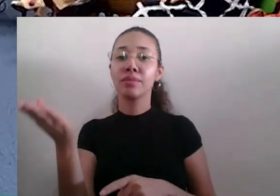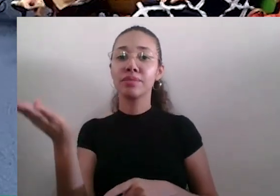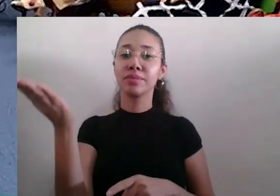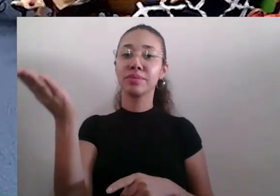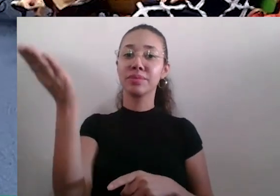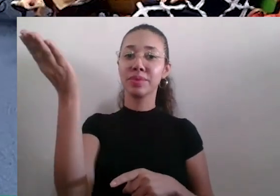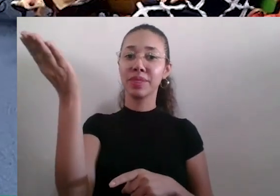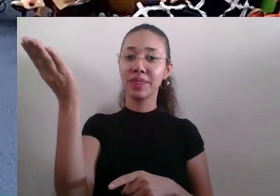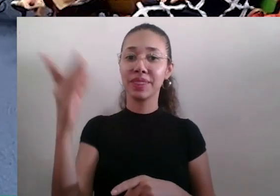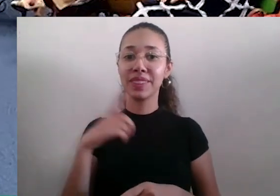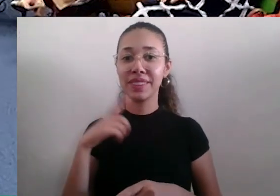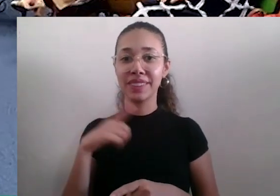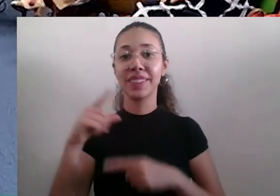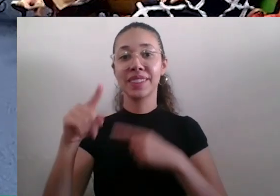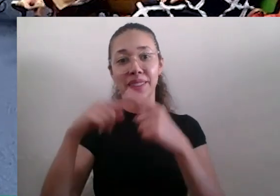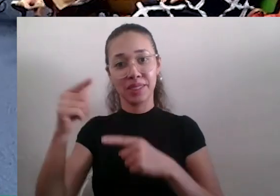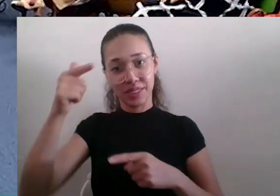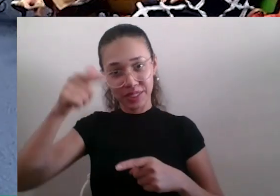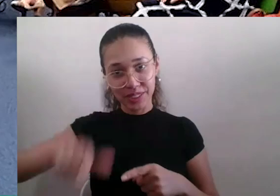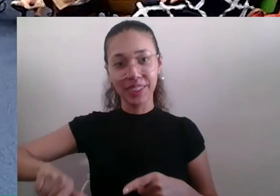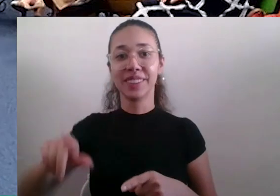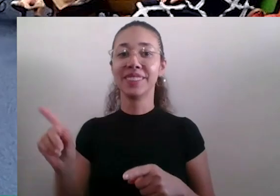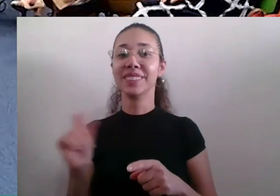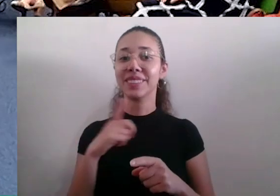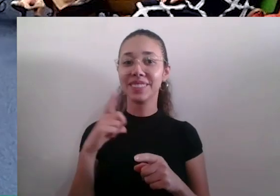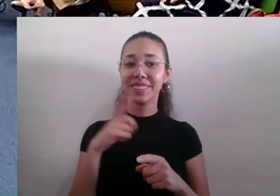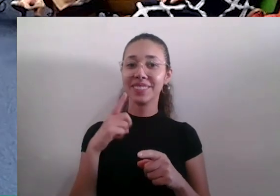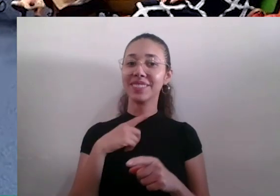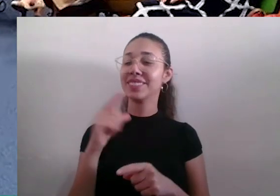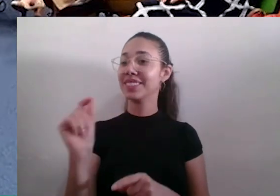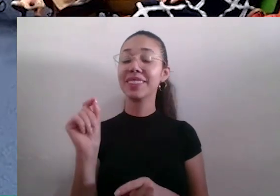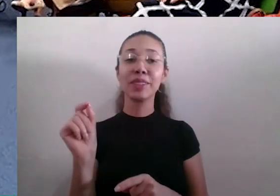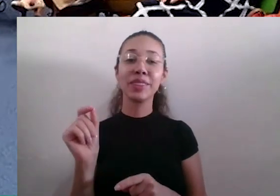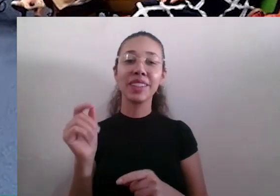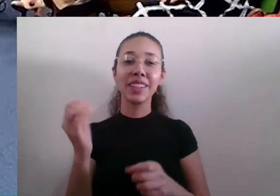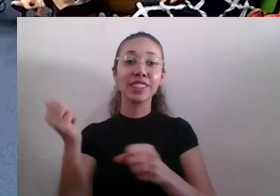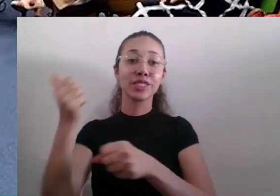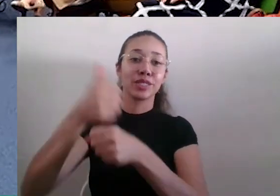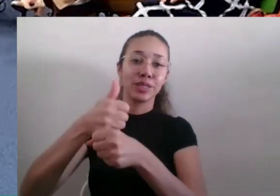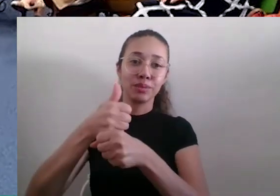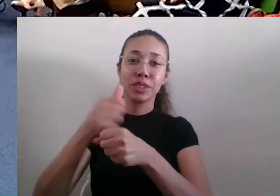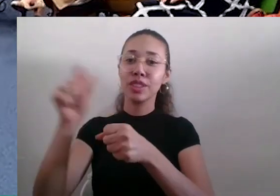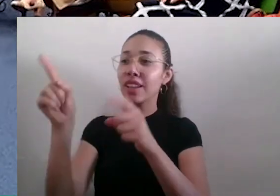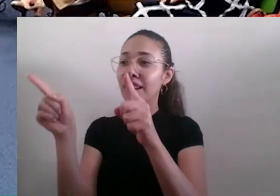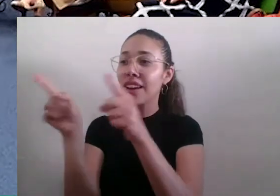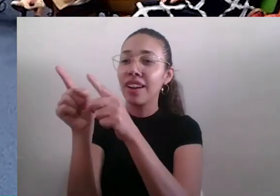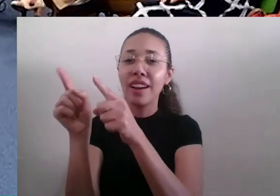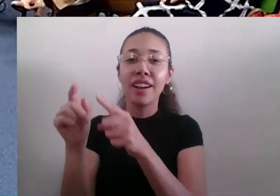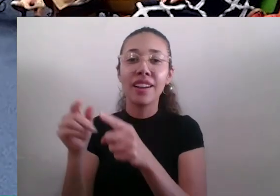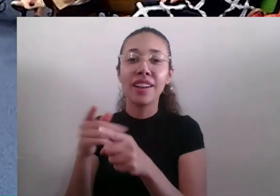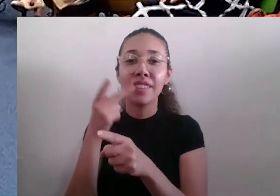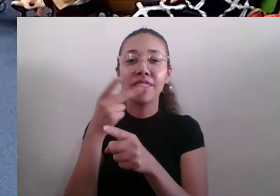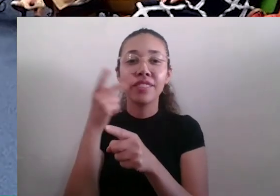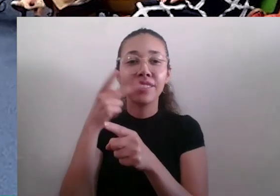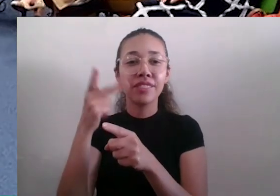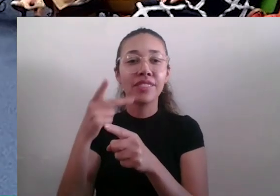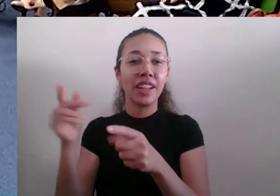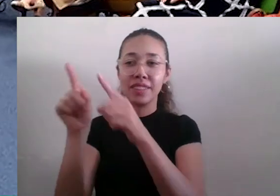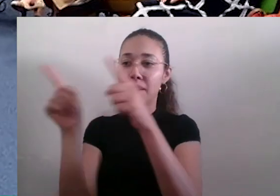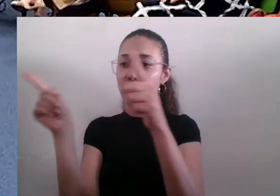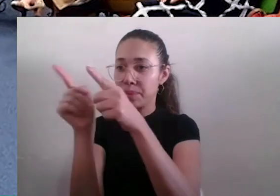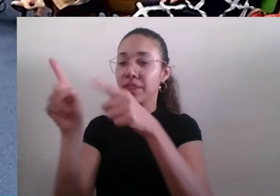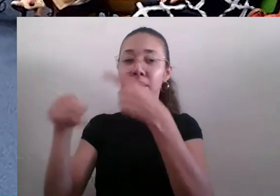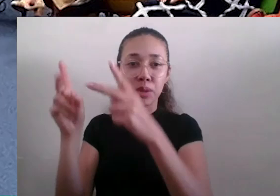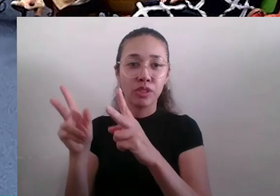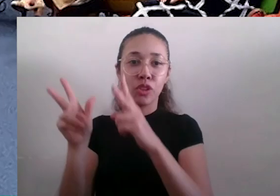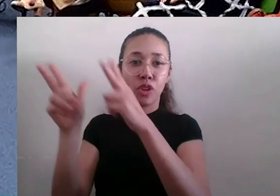frases desce e e bota aquele aquele bota o finalzinho da frase dele entrando por baixo da tua locução e aí e aí corta tá